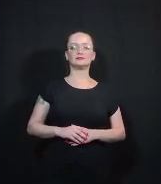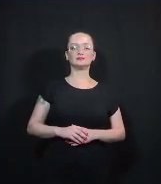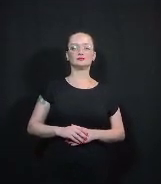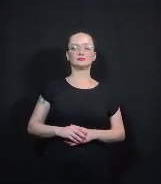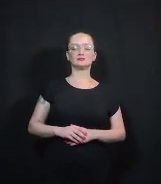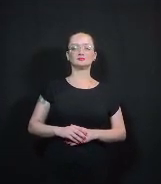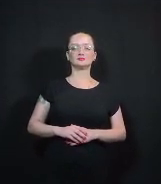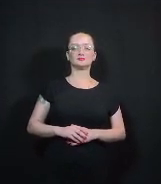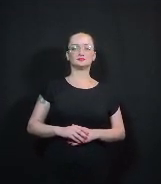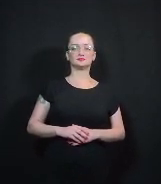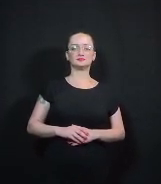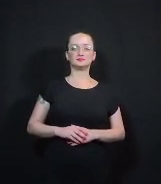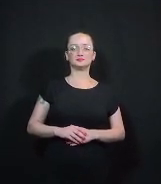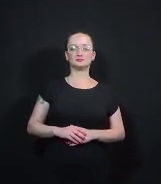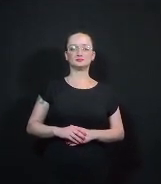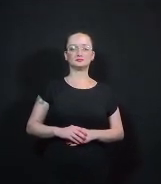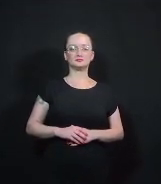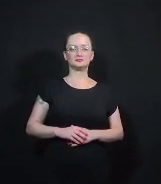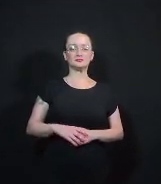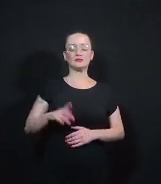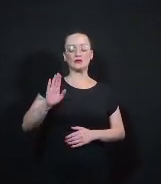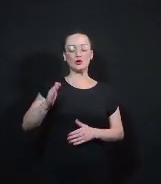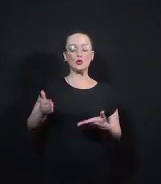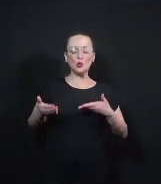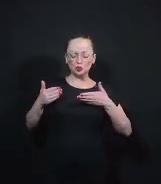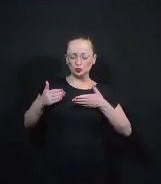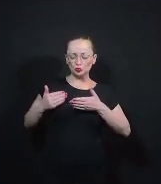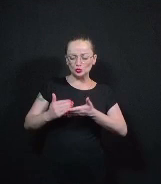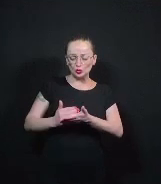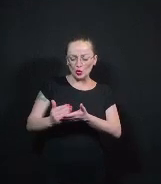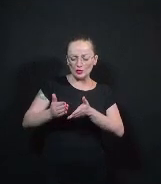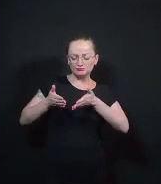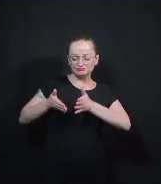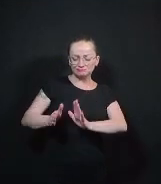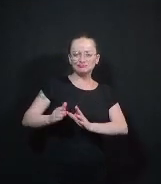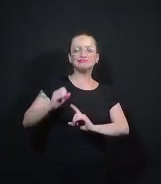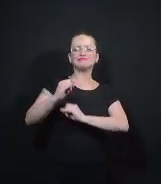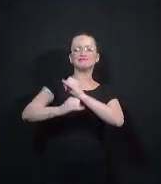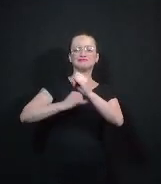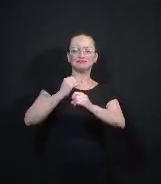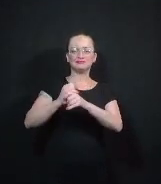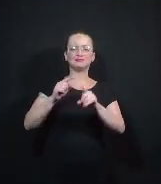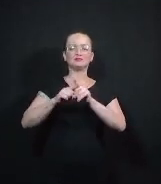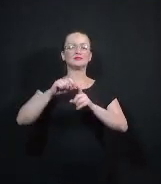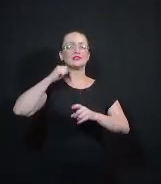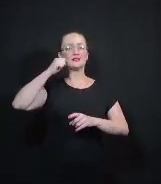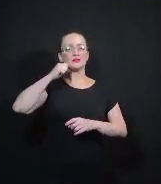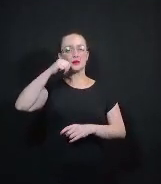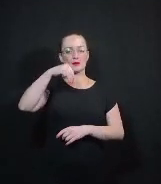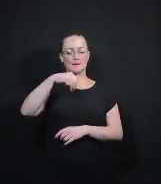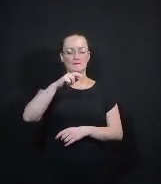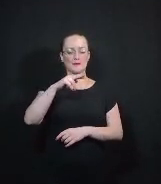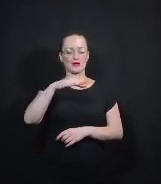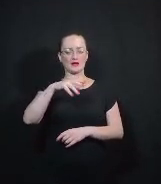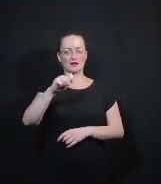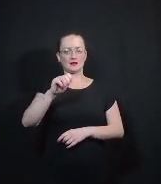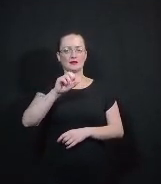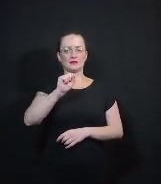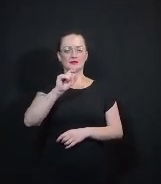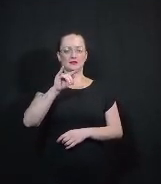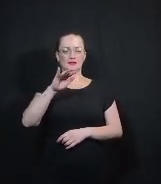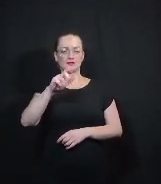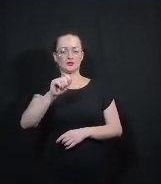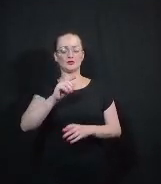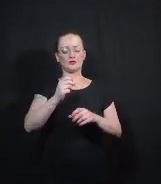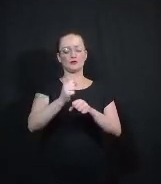relativamente no berço da internet, inclusive a da senadora Marina Silva em 2010.